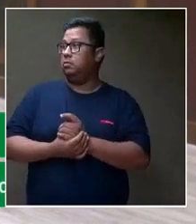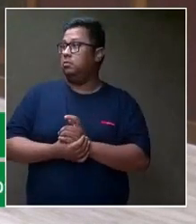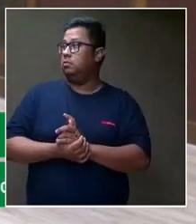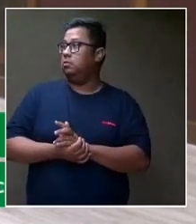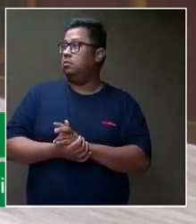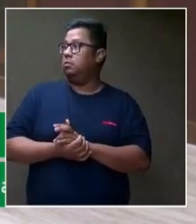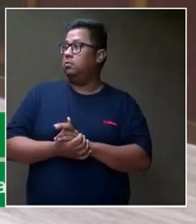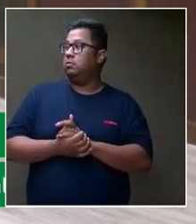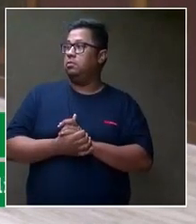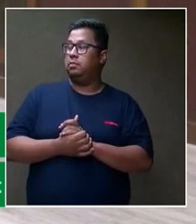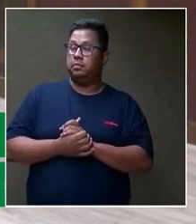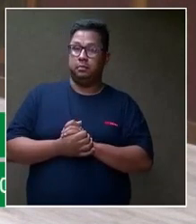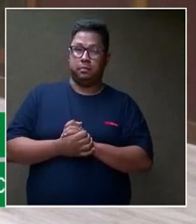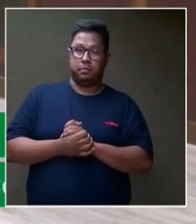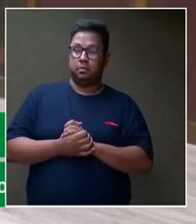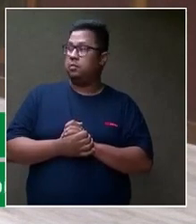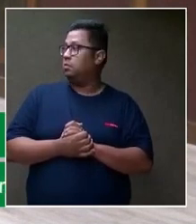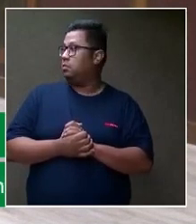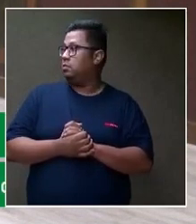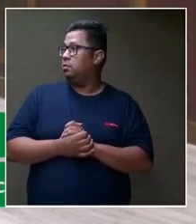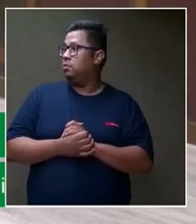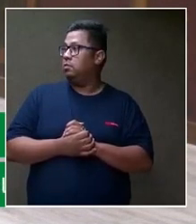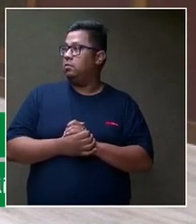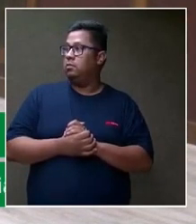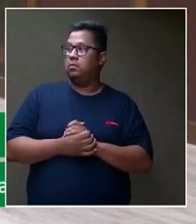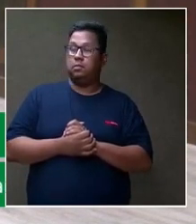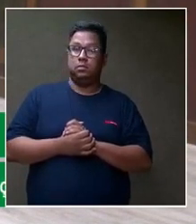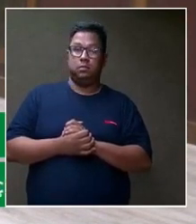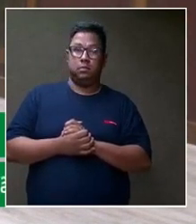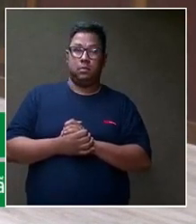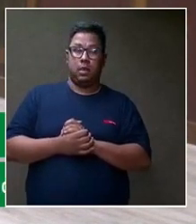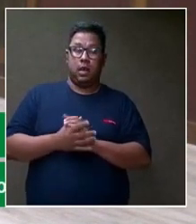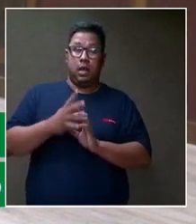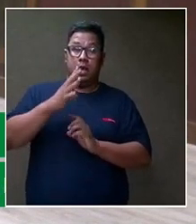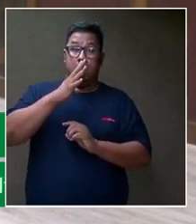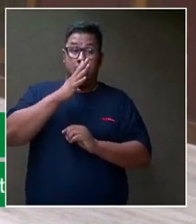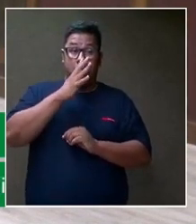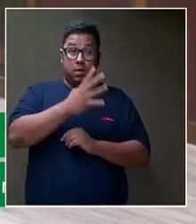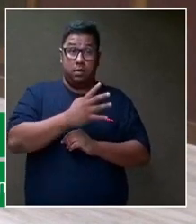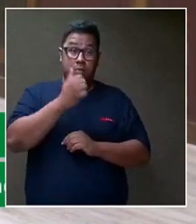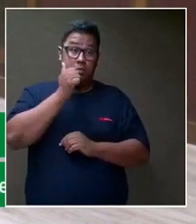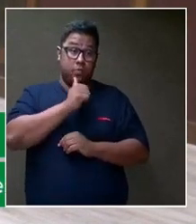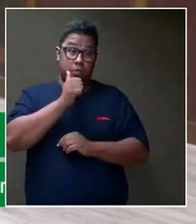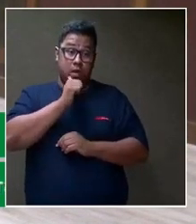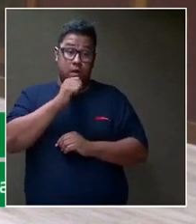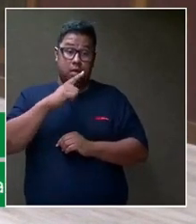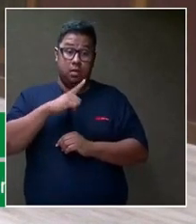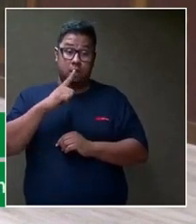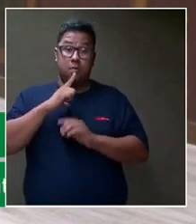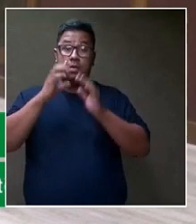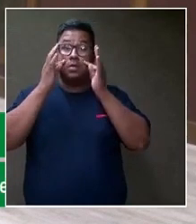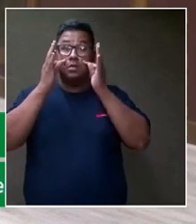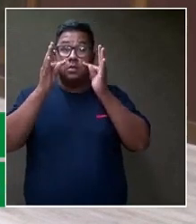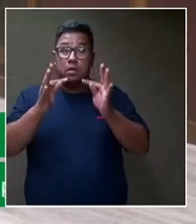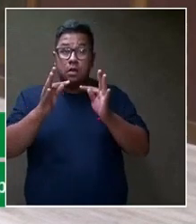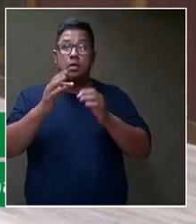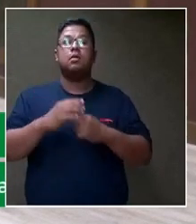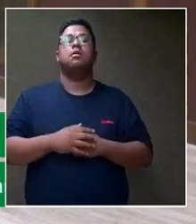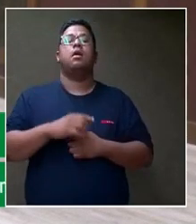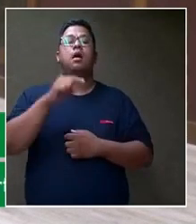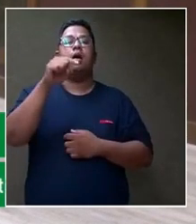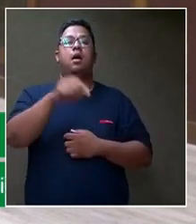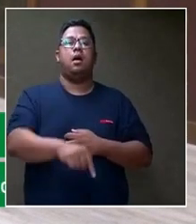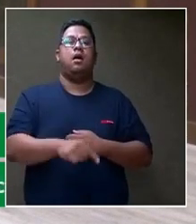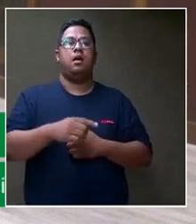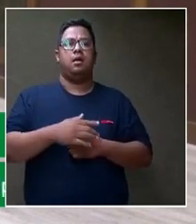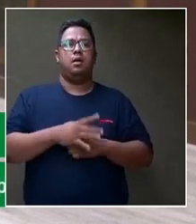excelência. Nós estamos tratando aqui de um crime de feminicídio, que é crime contra a mulher. E nós temos uma testemunha mulher sendo torturada aqui